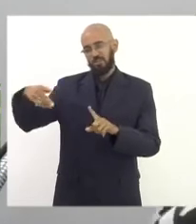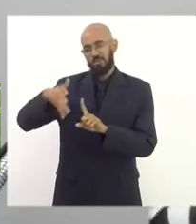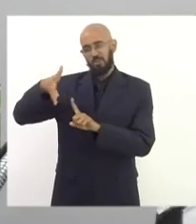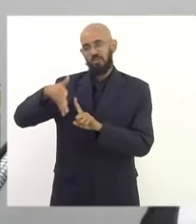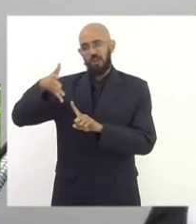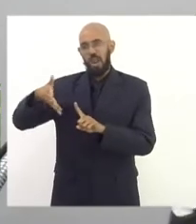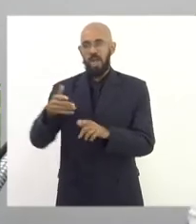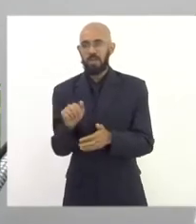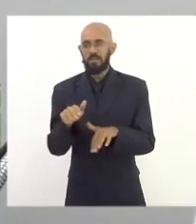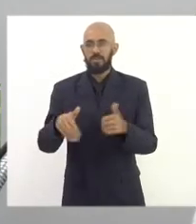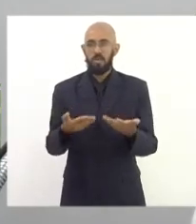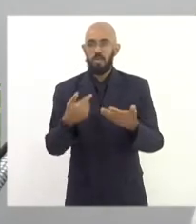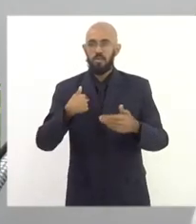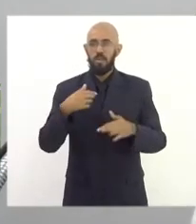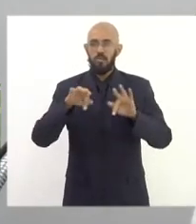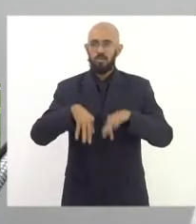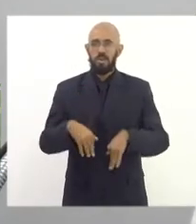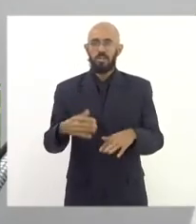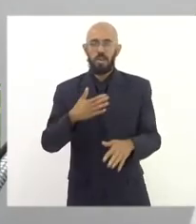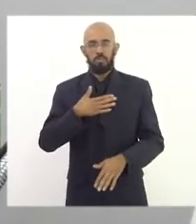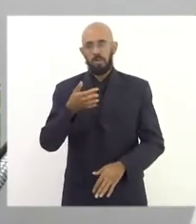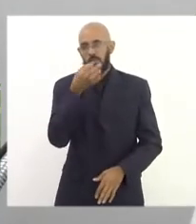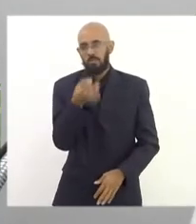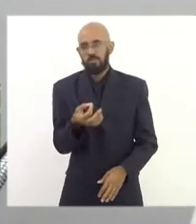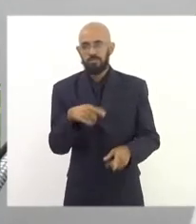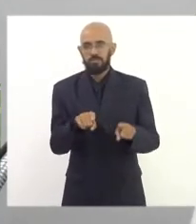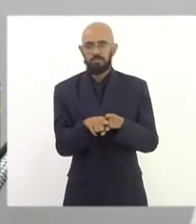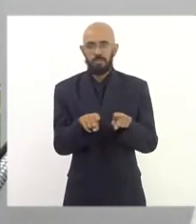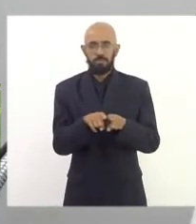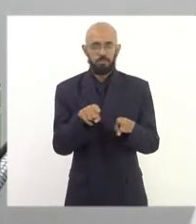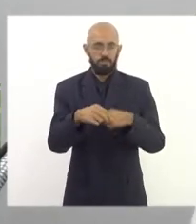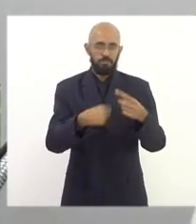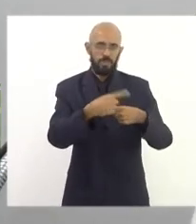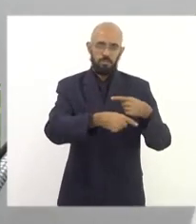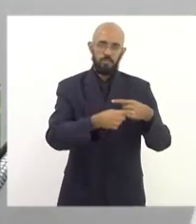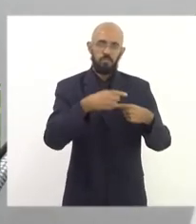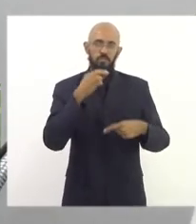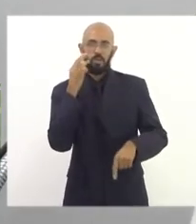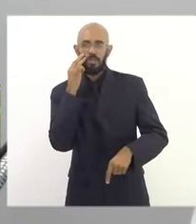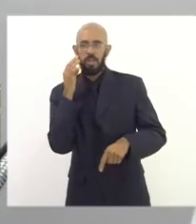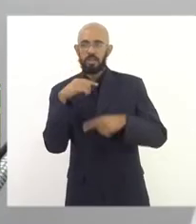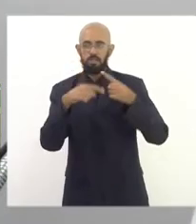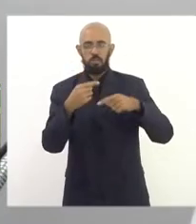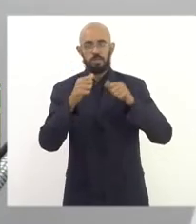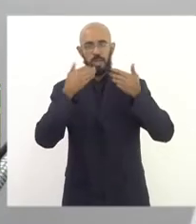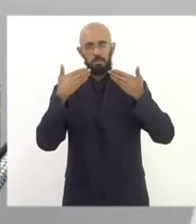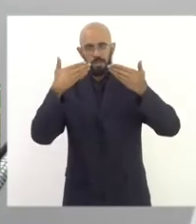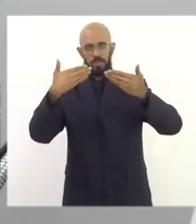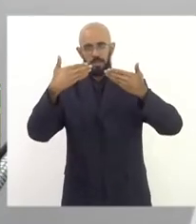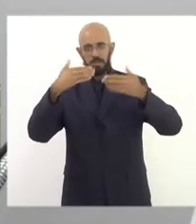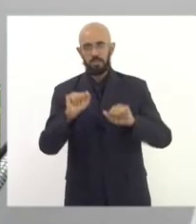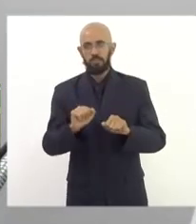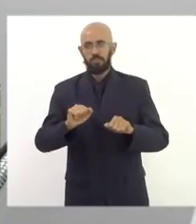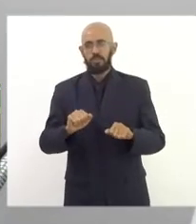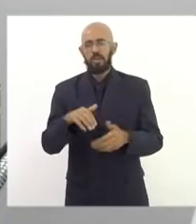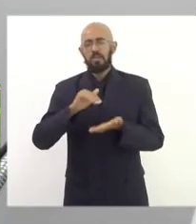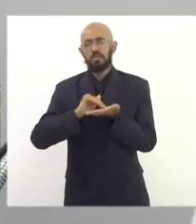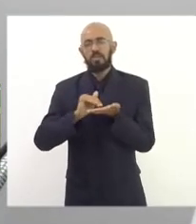fechar aqui o meu comentário, depois passar o Valdeque, aí vem a apresentação. Secretário